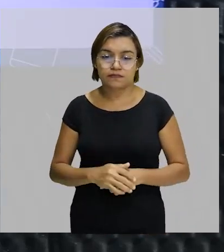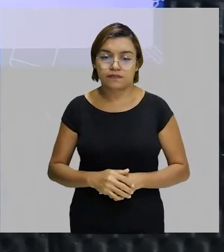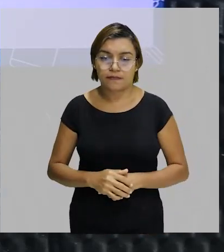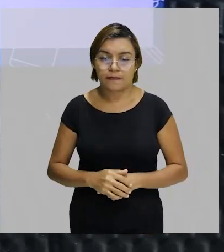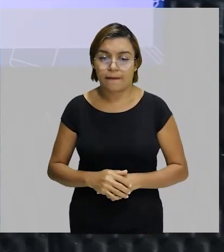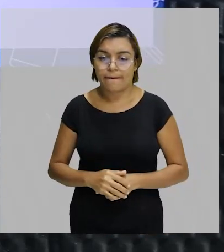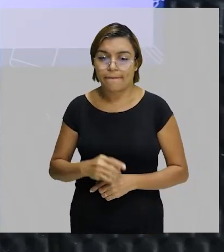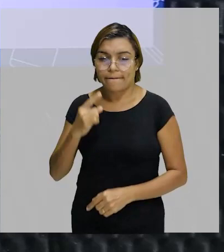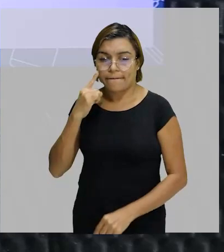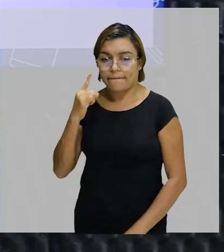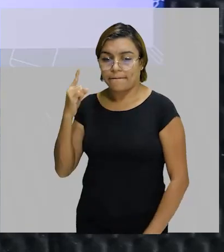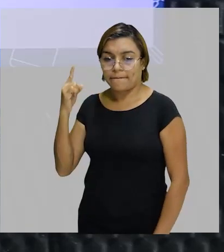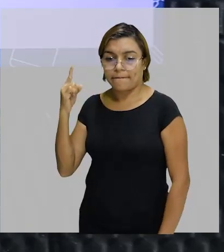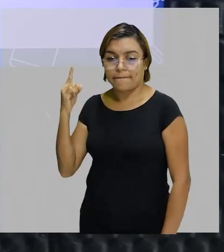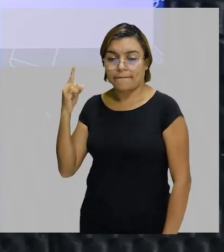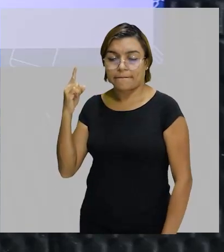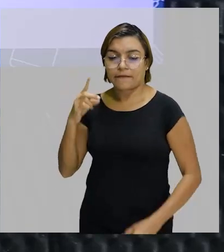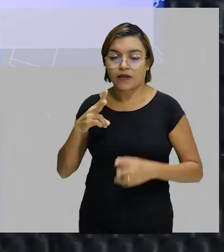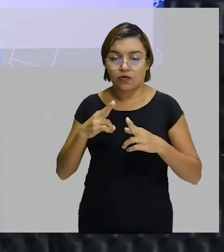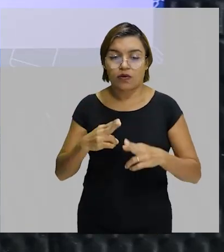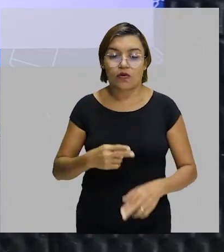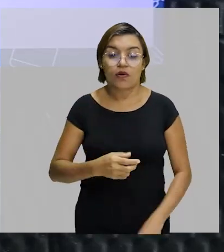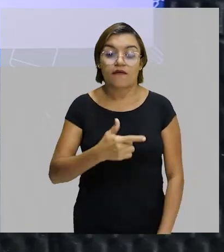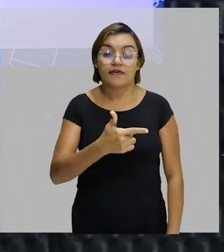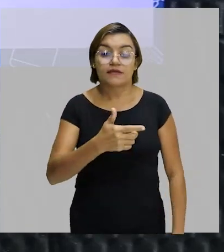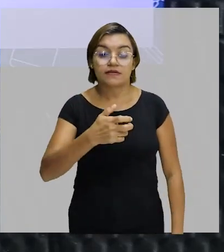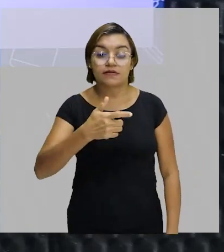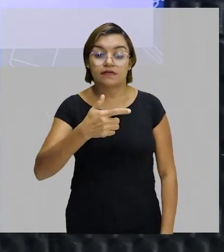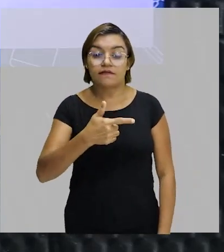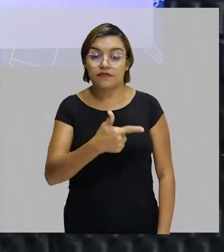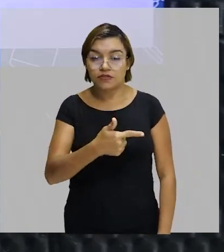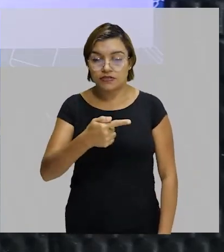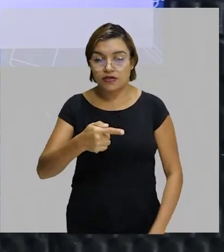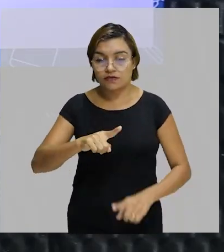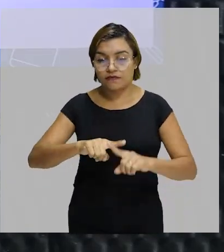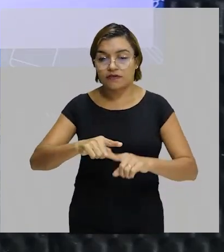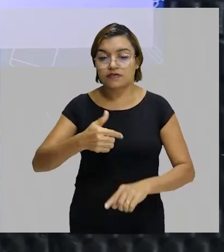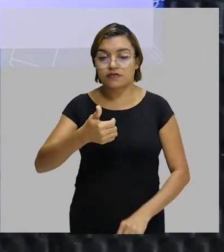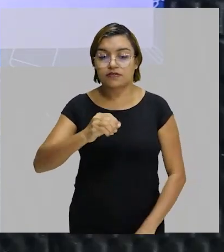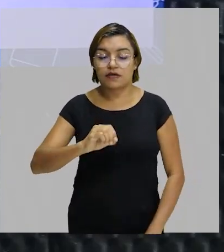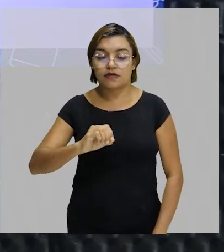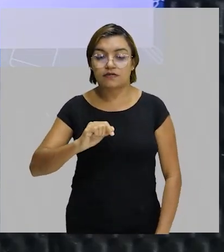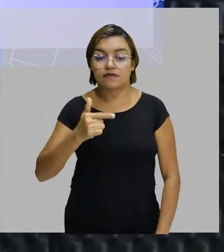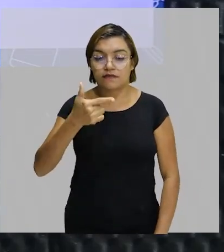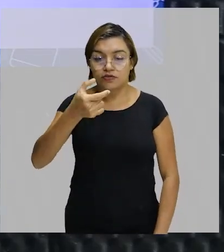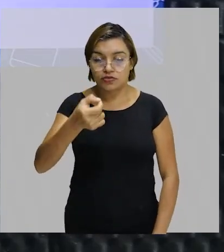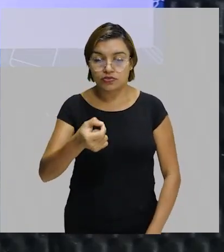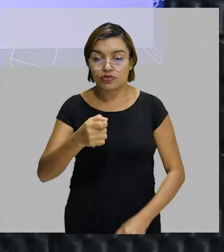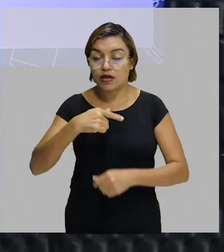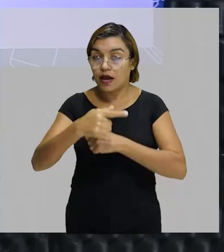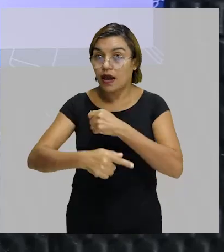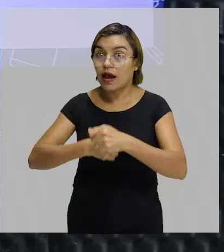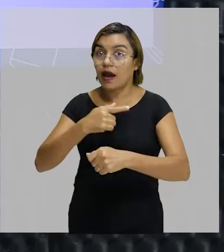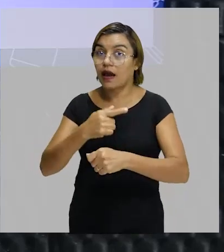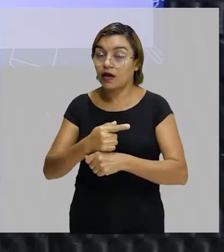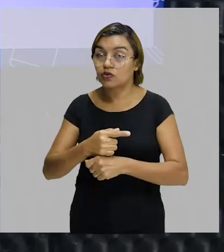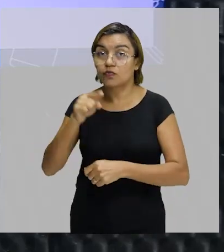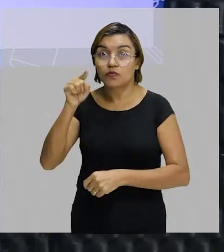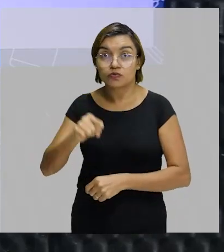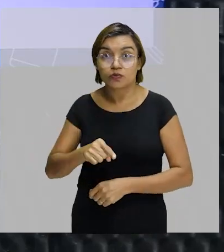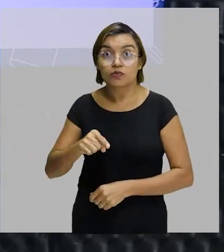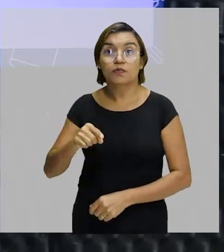vezes 10 elevado a 20 átomos por minuto. Então, essa é a velocidade